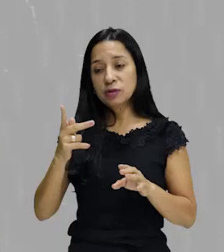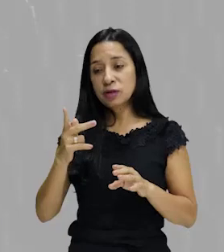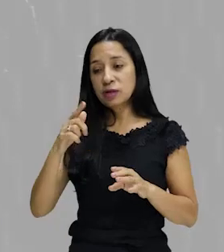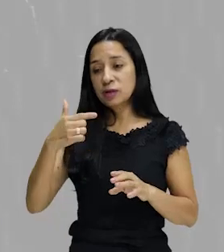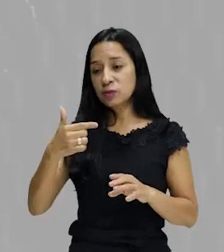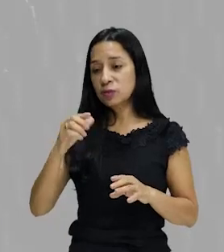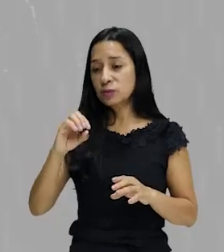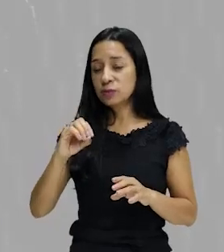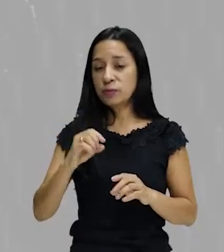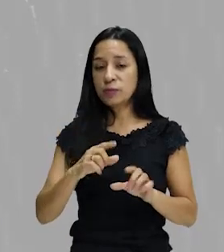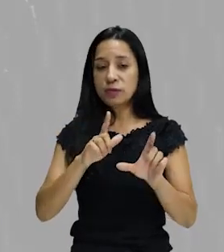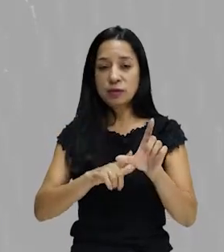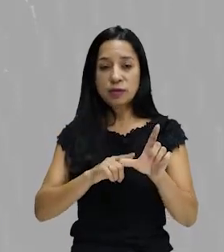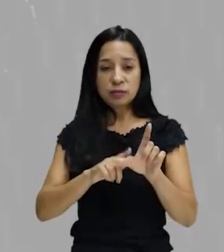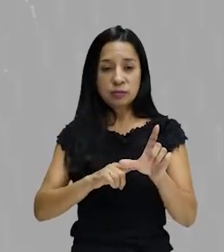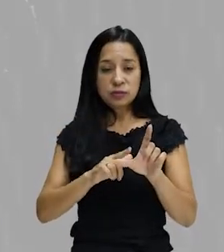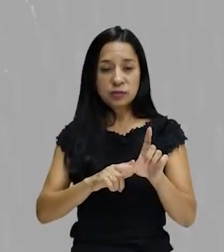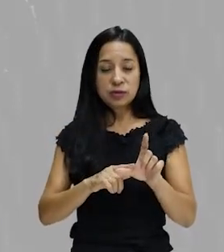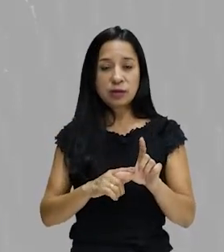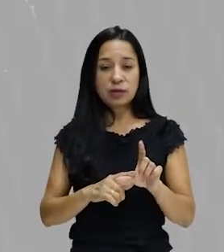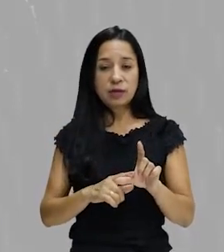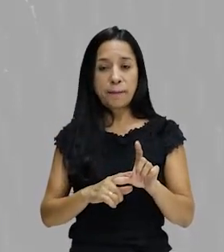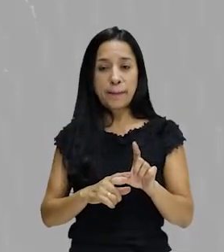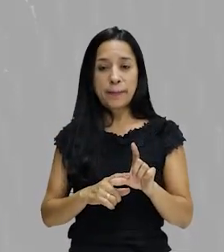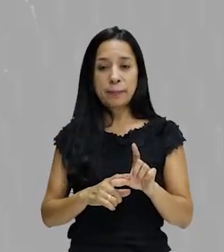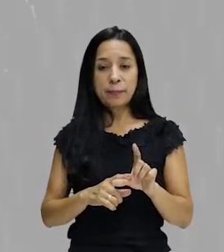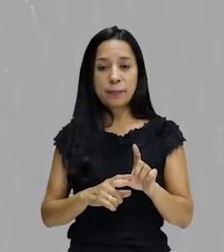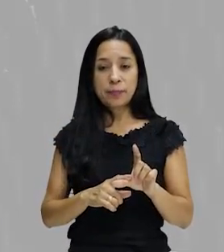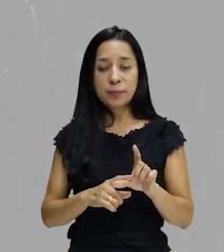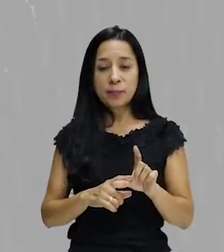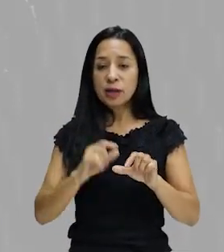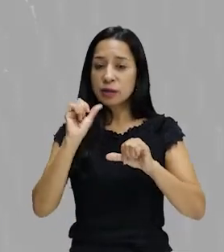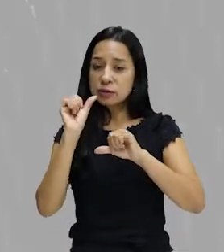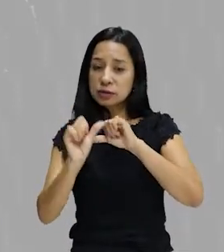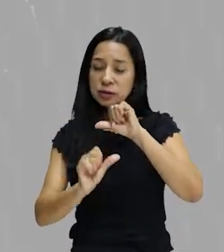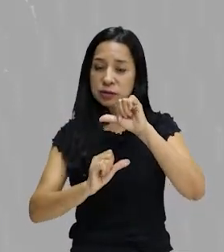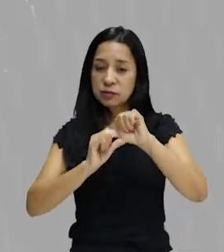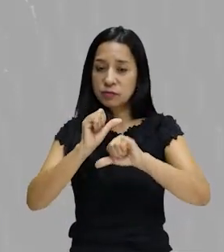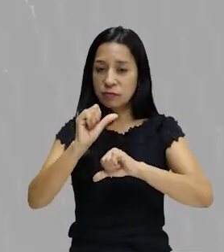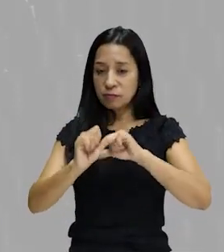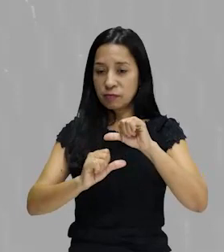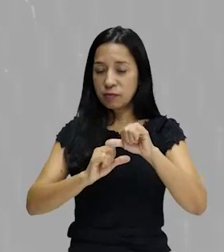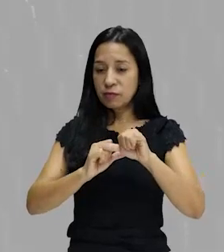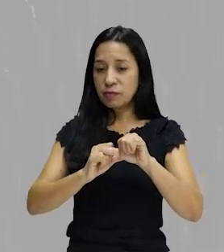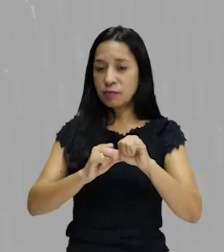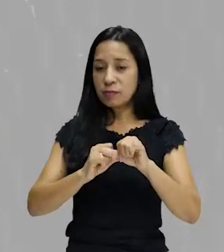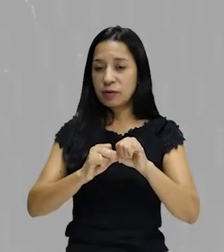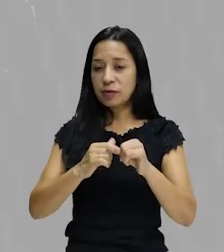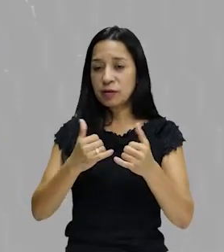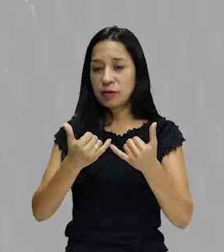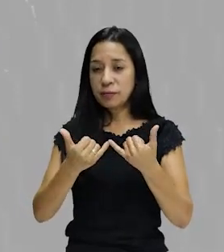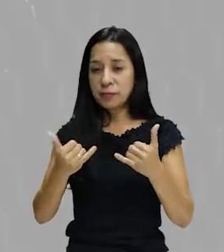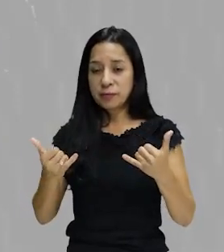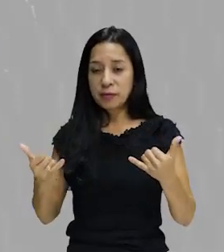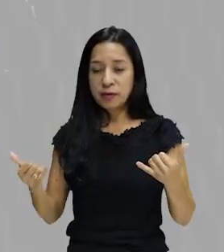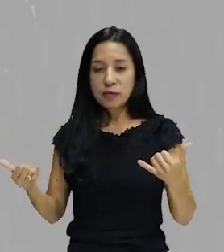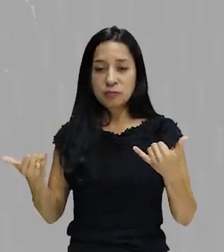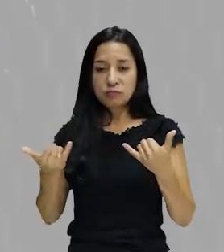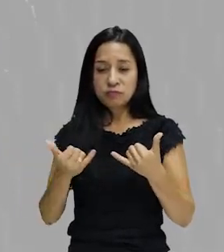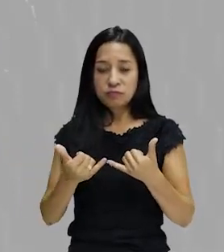A diz o seguinte, ó, transforma energia química em energia elétrica. Certo? Porque lá